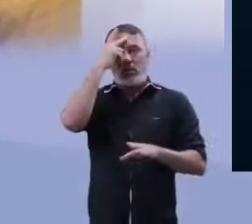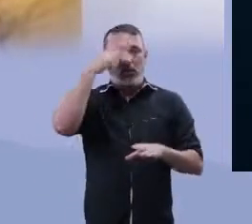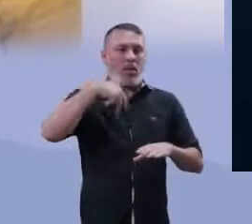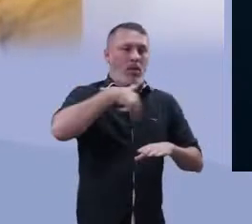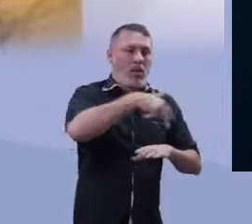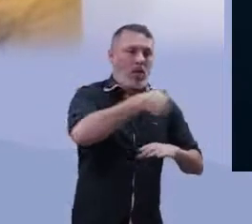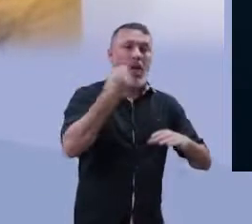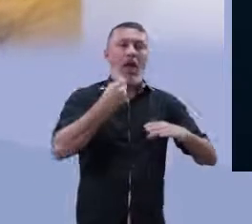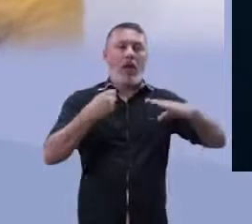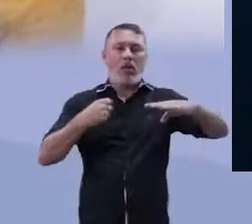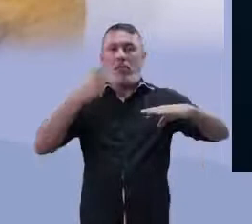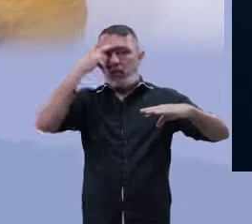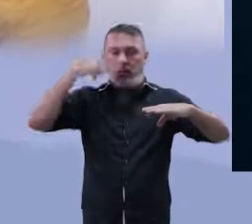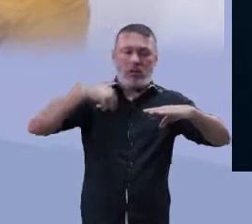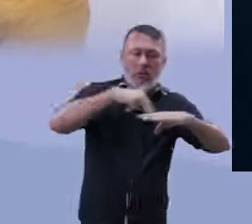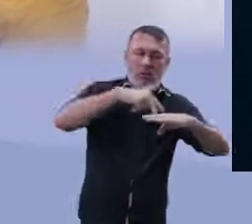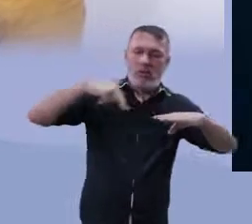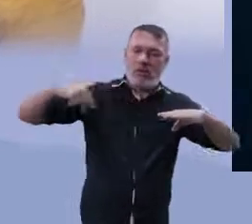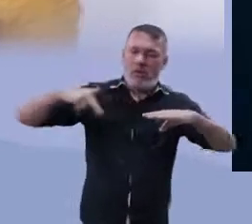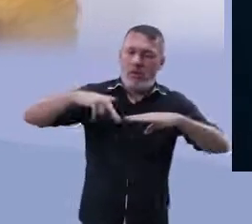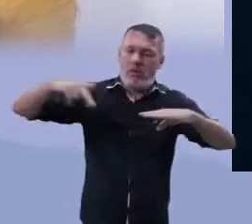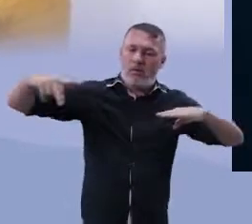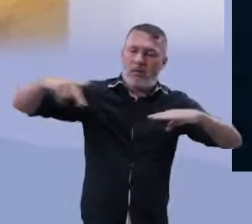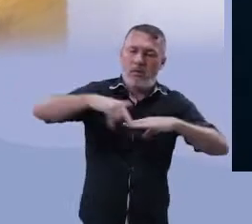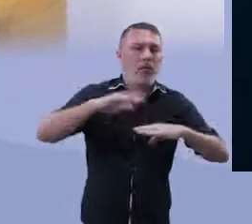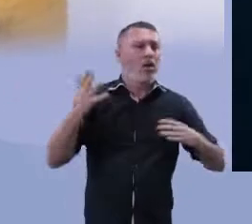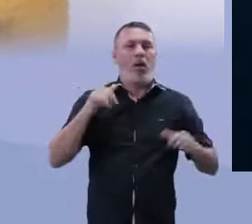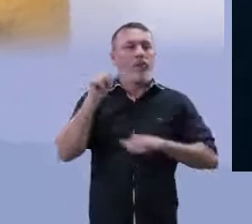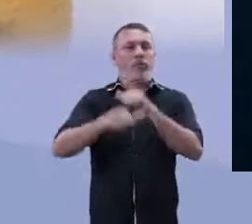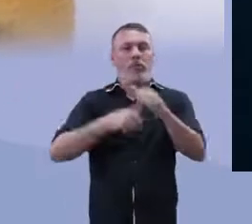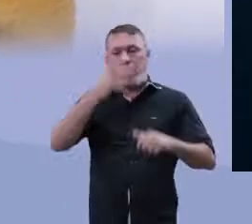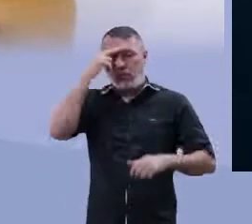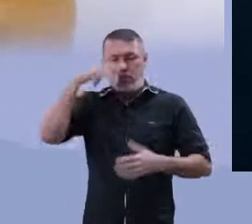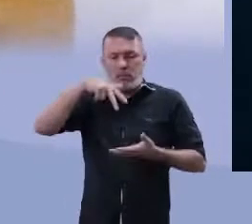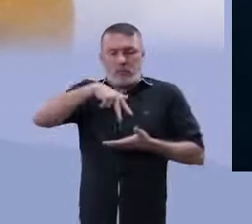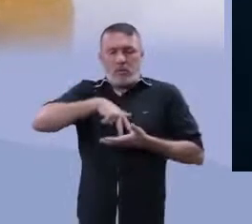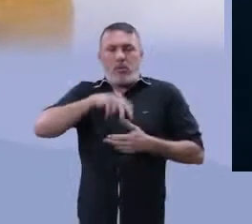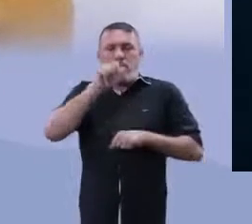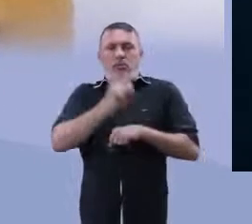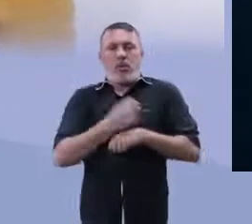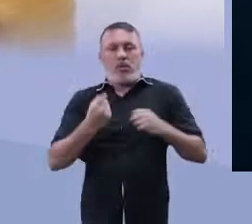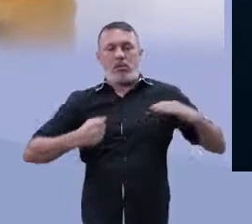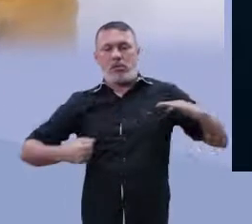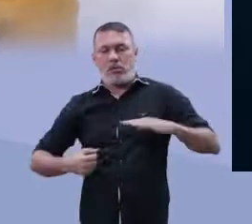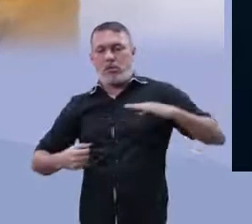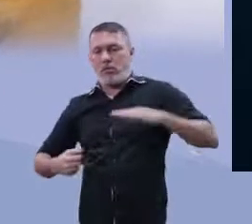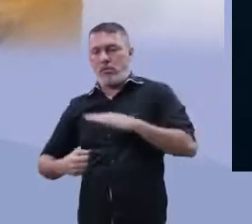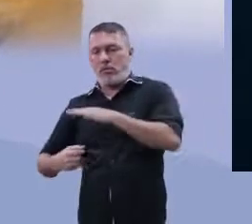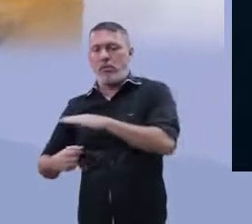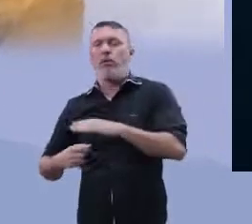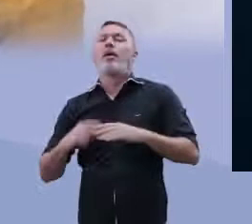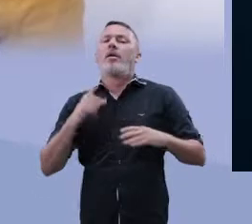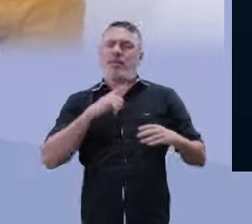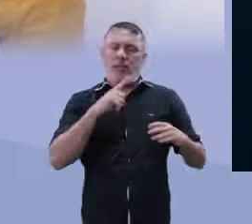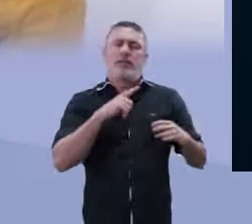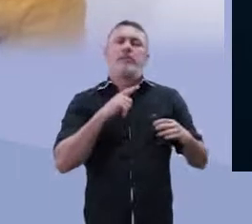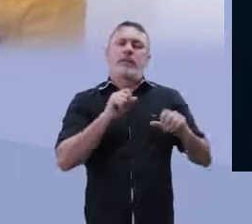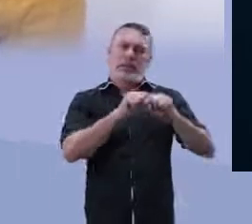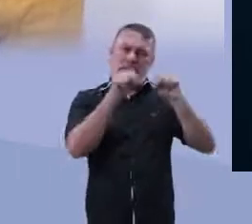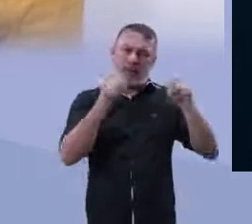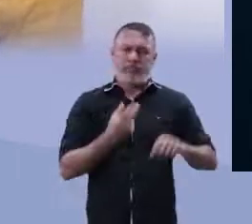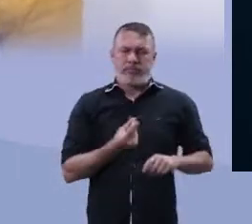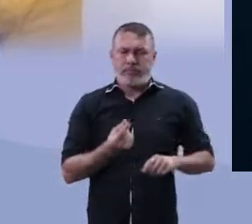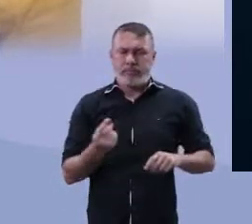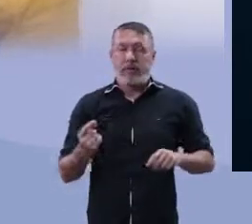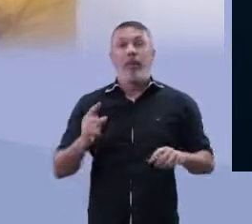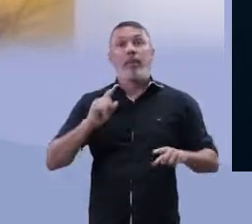tempo, né, até praticamente na década de 70, quando uma nova forma de produzir na indústria revolucionou, que